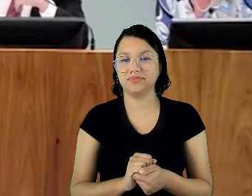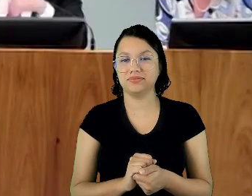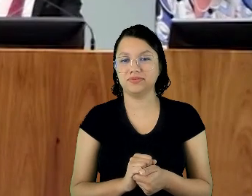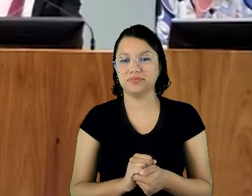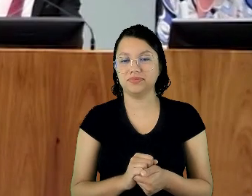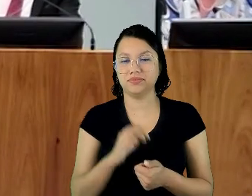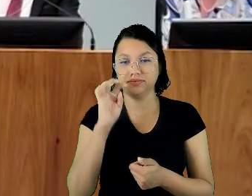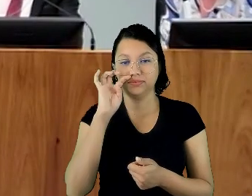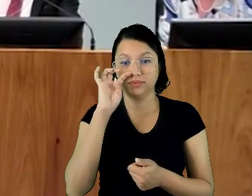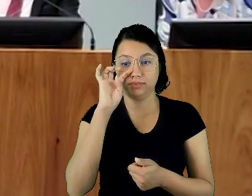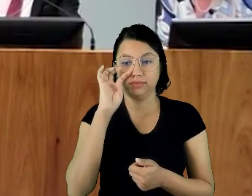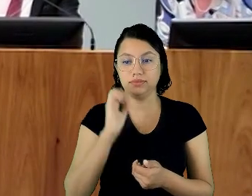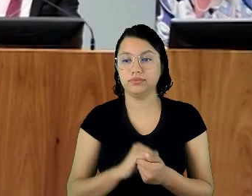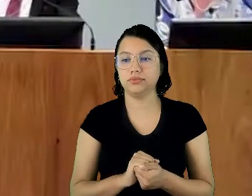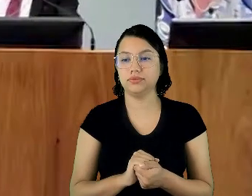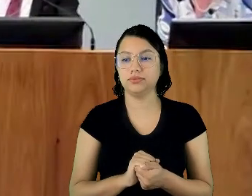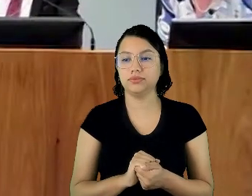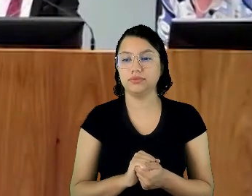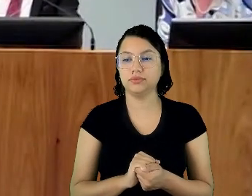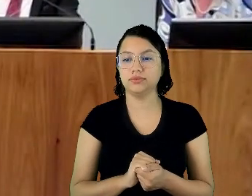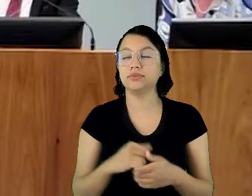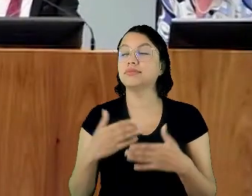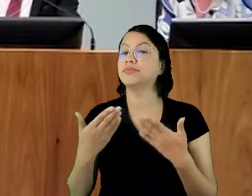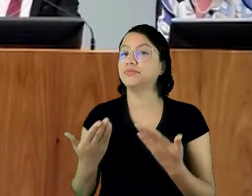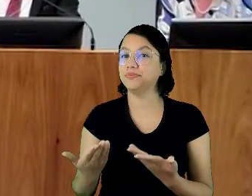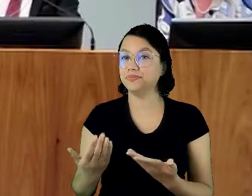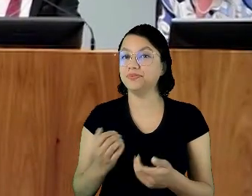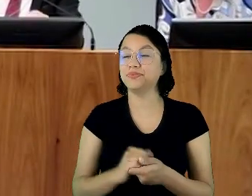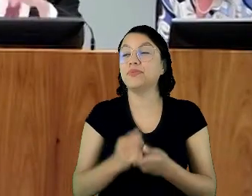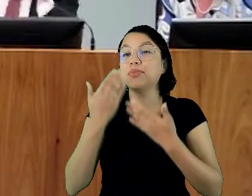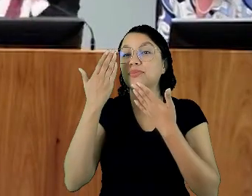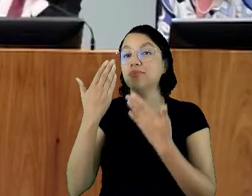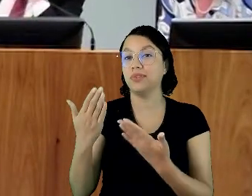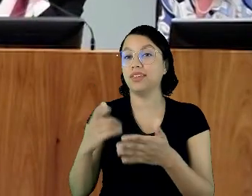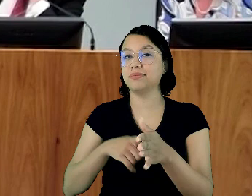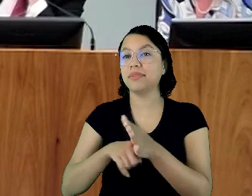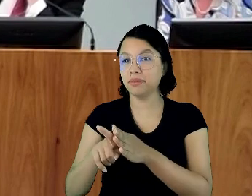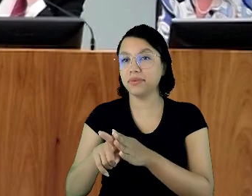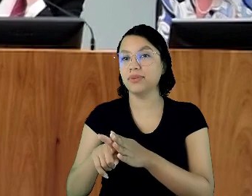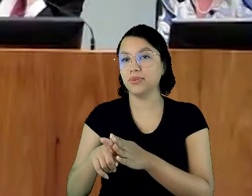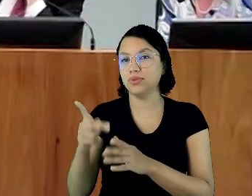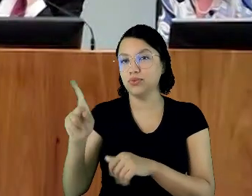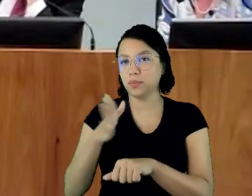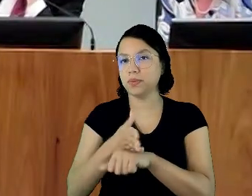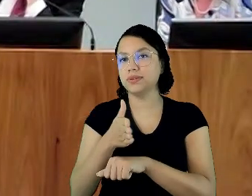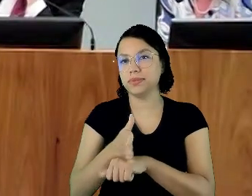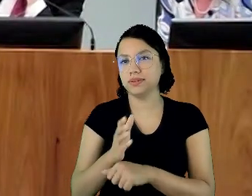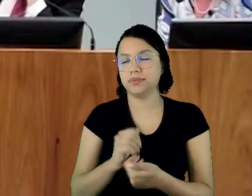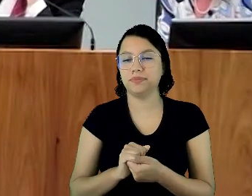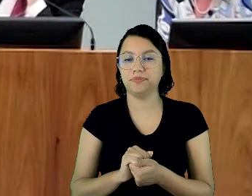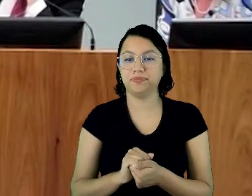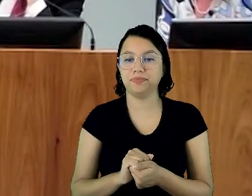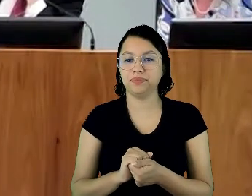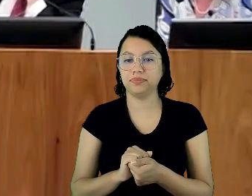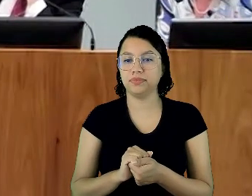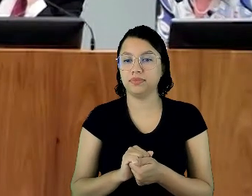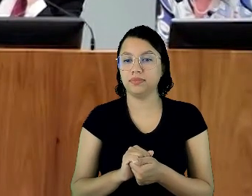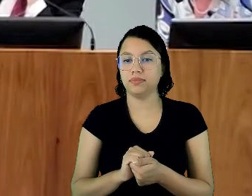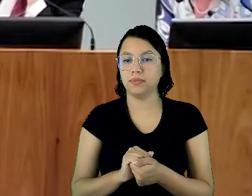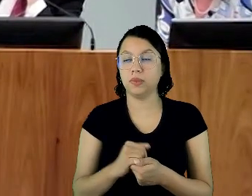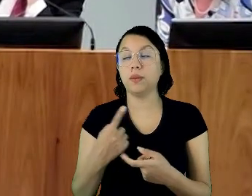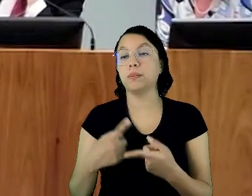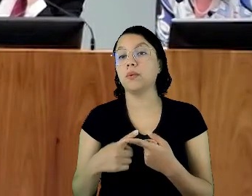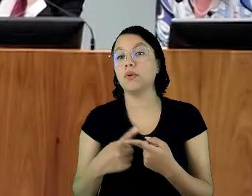Doutora Caroline, muito obrigado pela sua participação e por ter nos